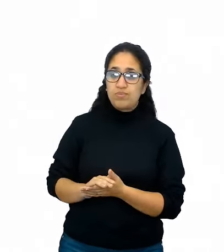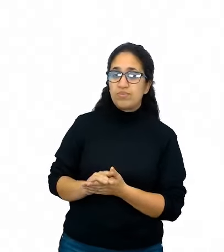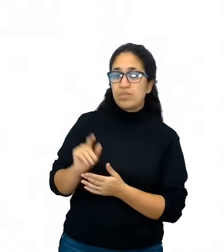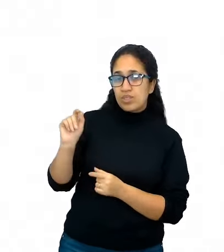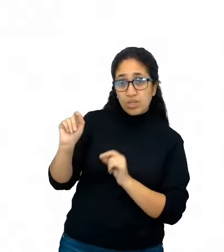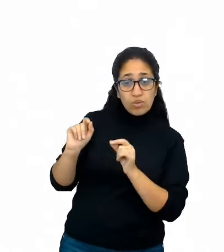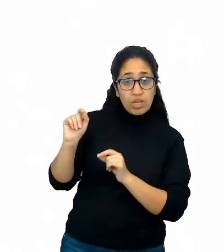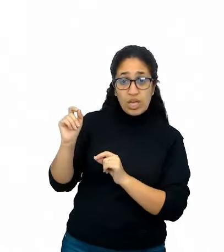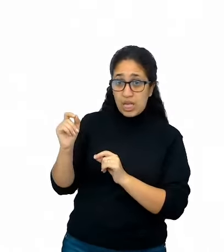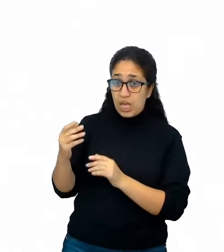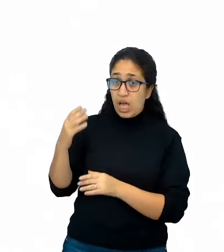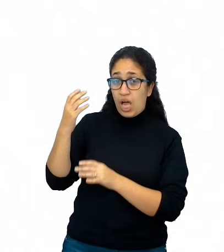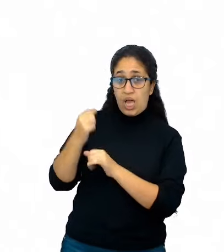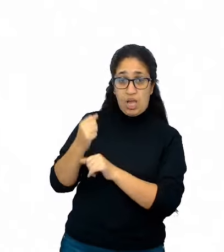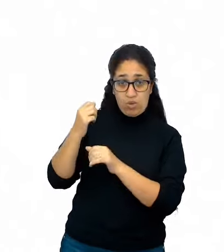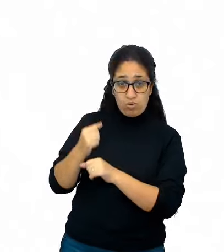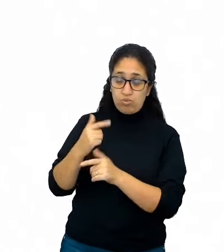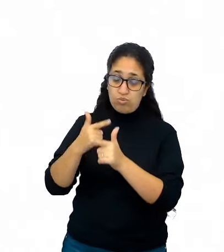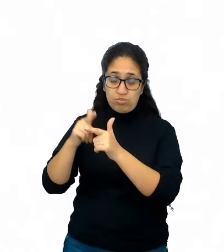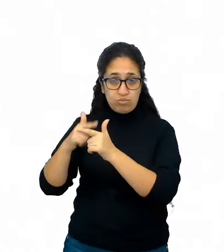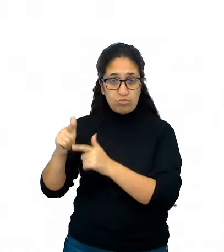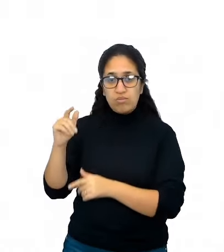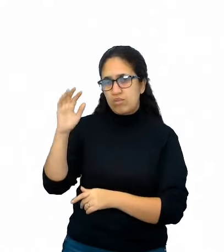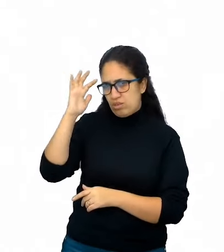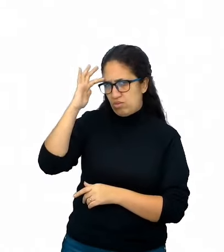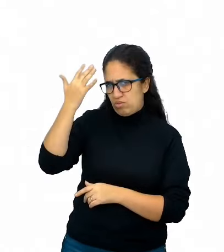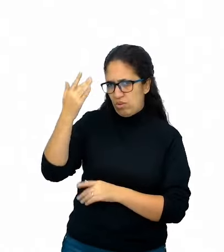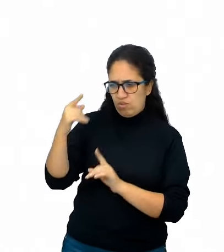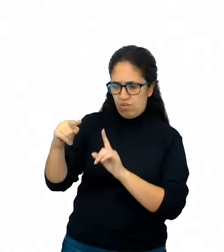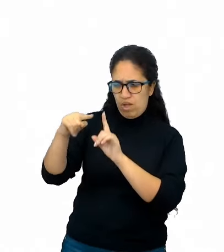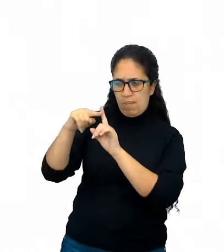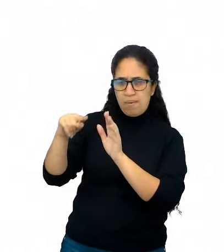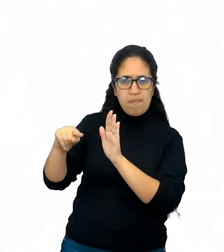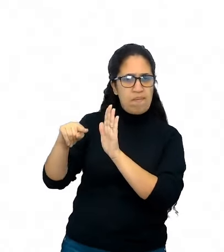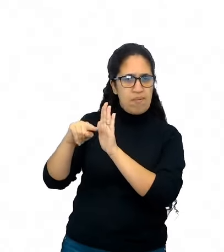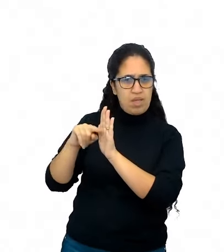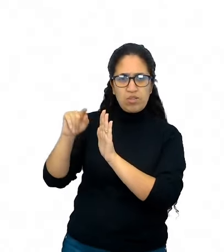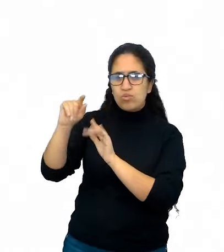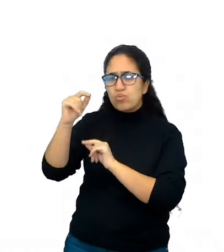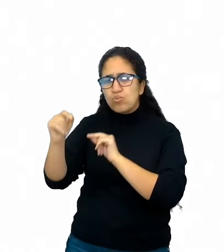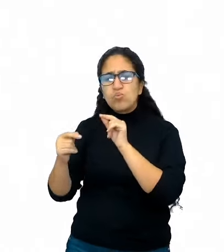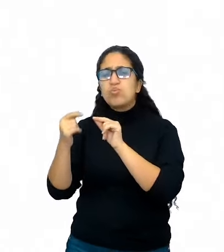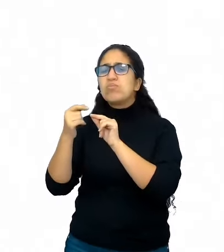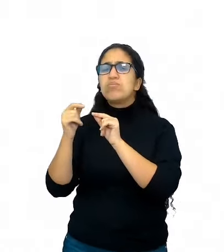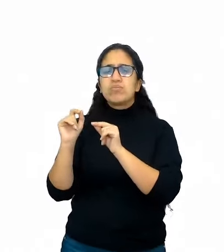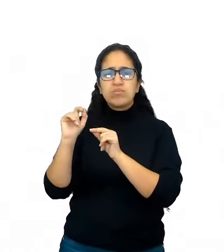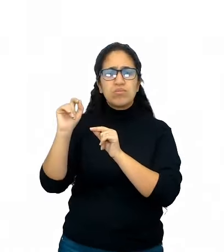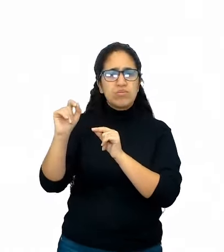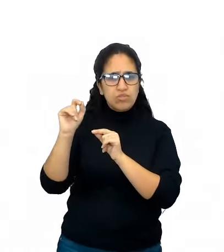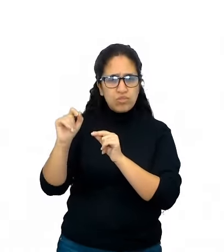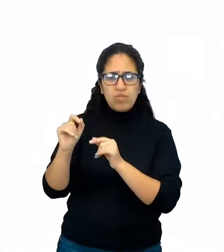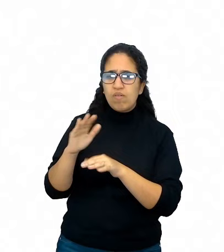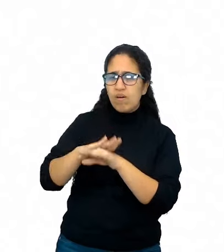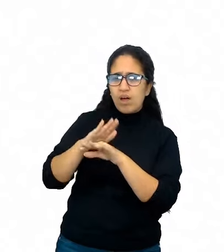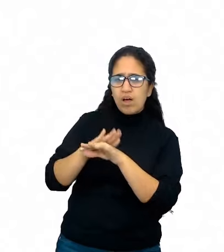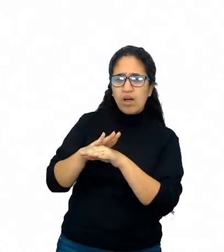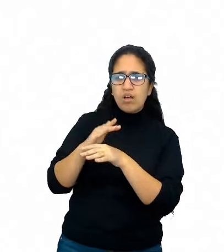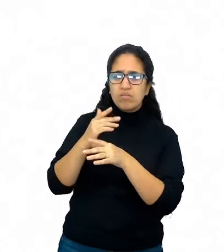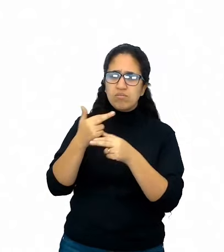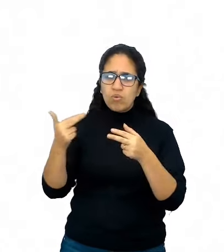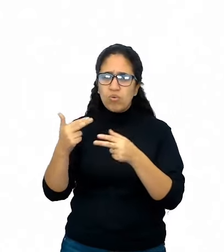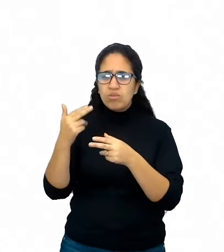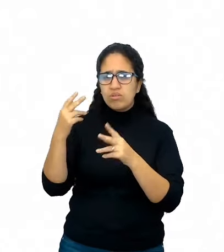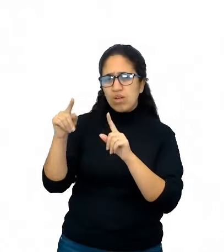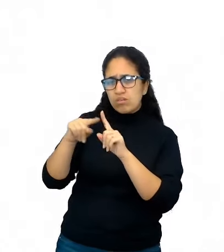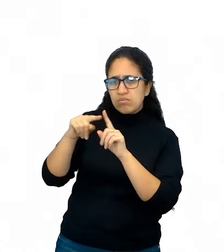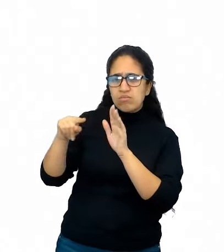de cálculos e resolução de problemas, adição e subtração, o objetivo dessa aula é realizar operações de adição